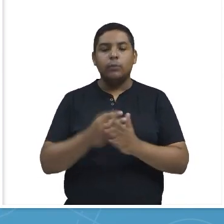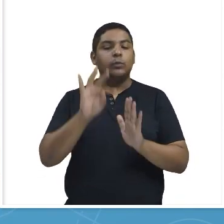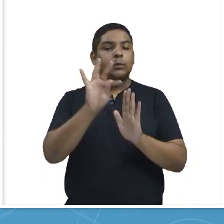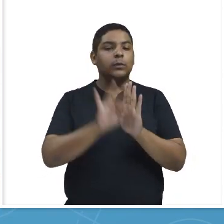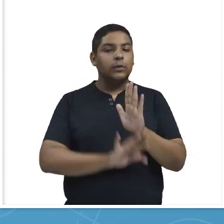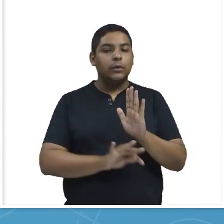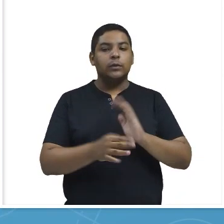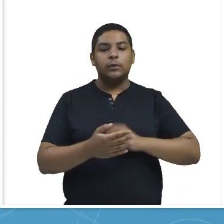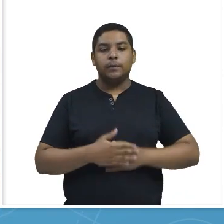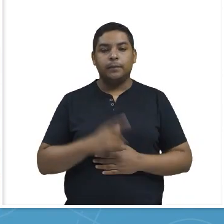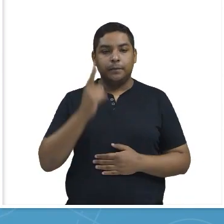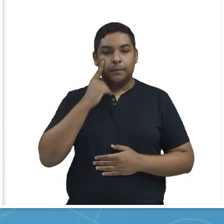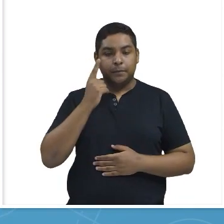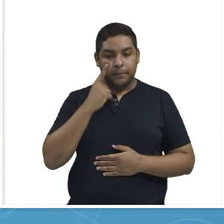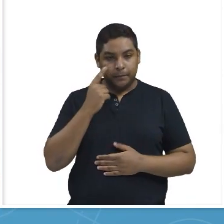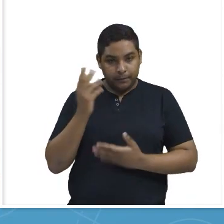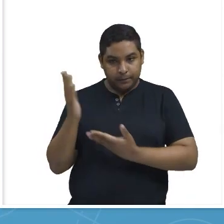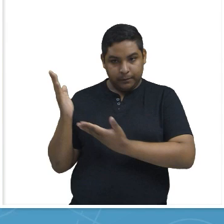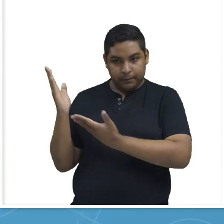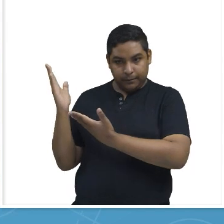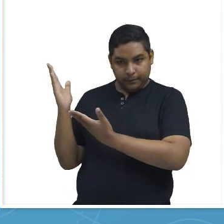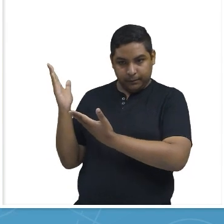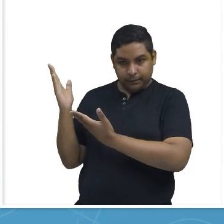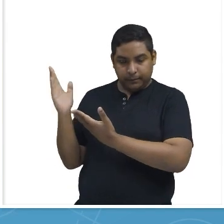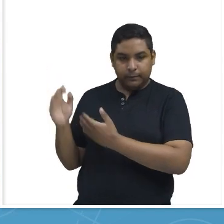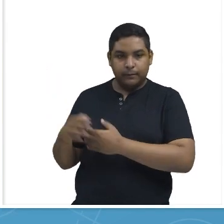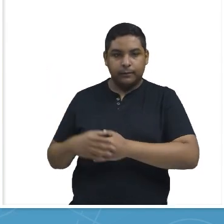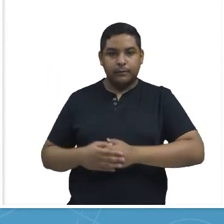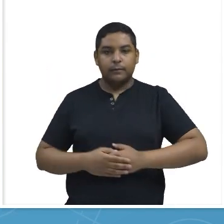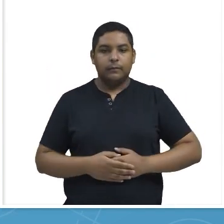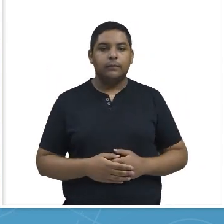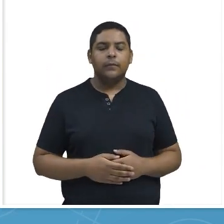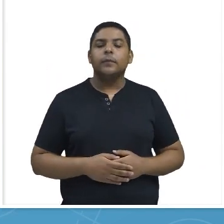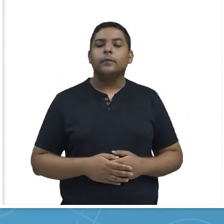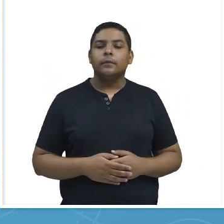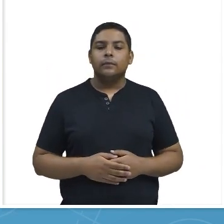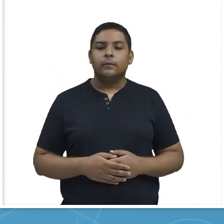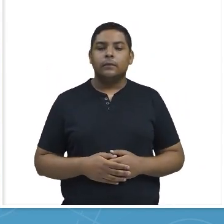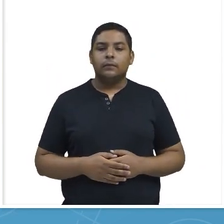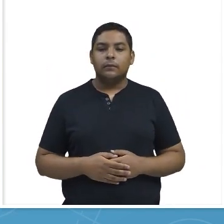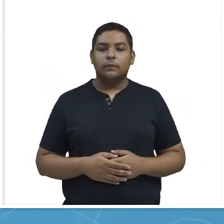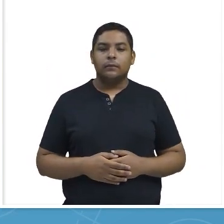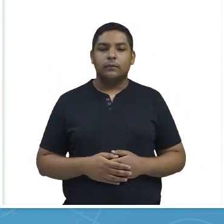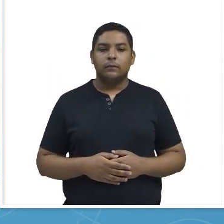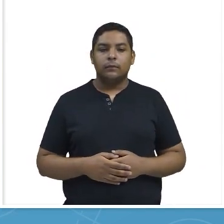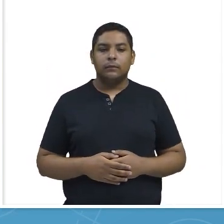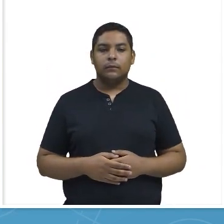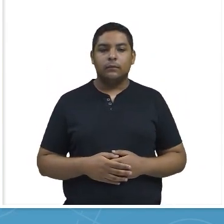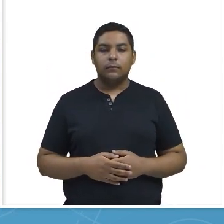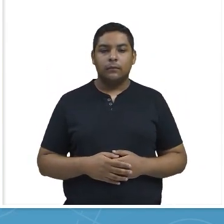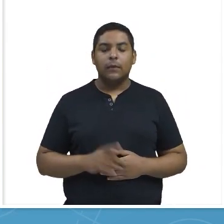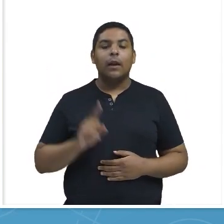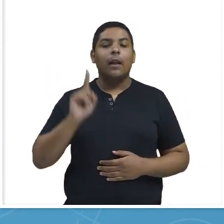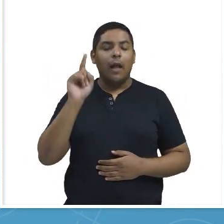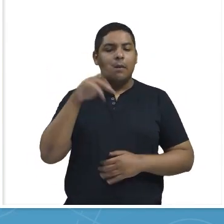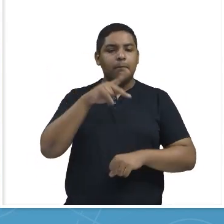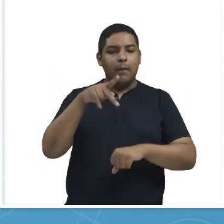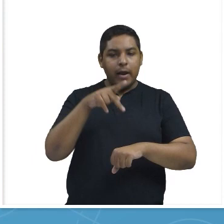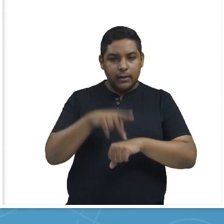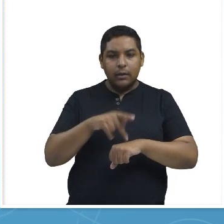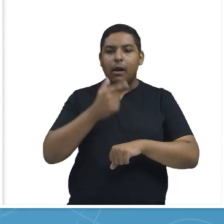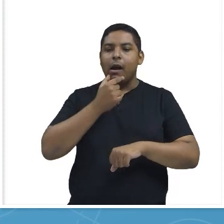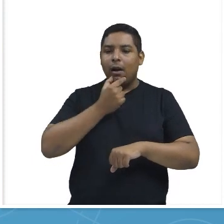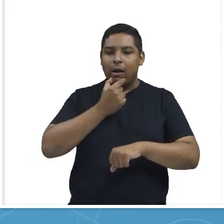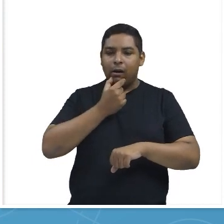aqui, certo? Vamos dar uma olhada aqui, gente, sobre um pouco da Inglaterra, certo? Então aqui nós